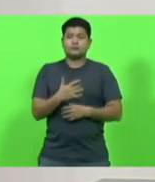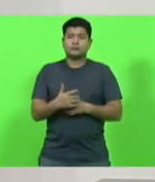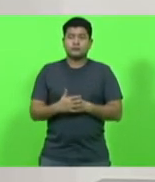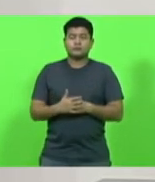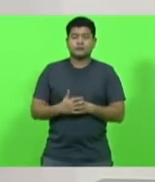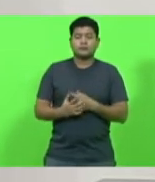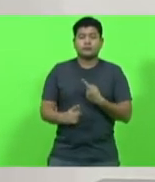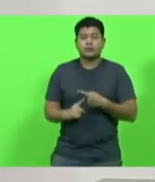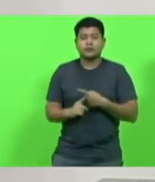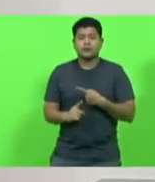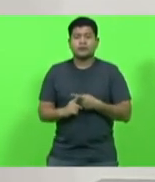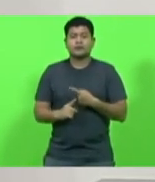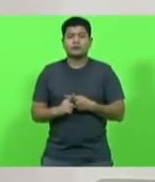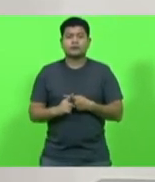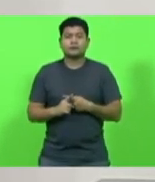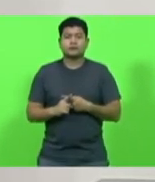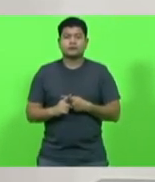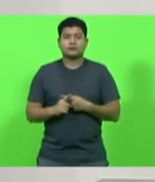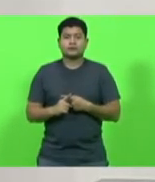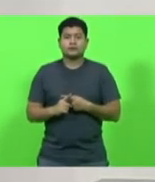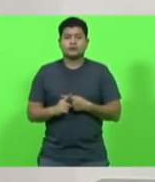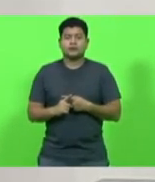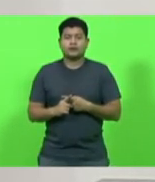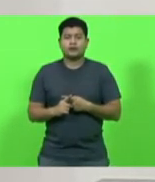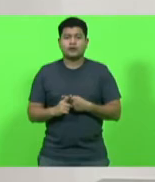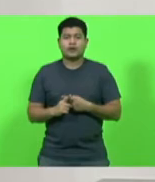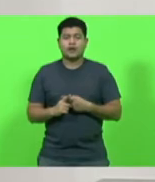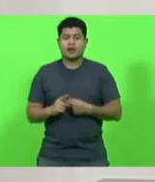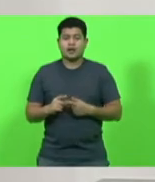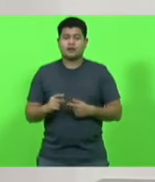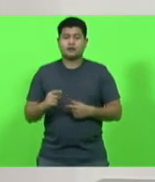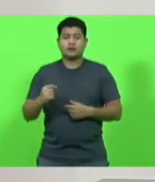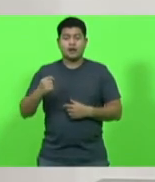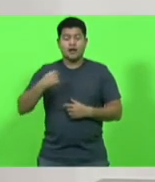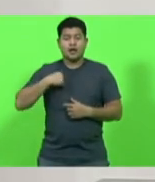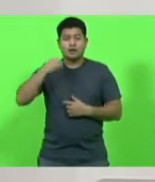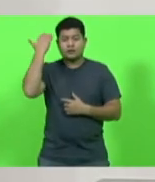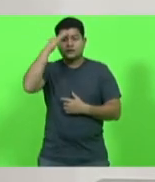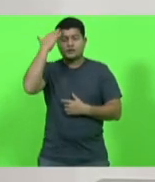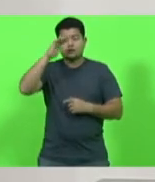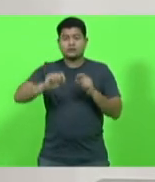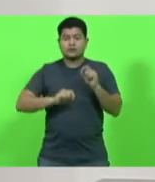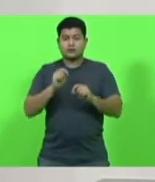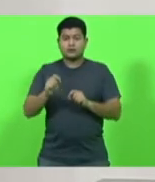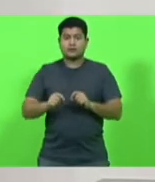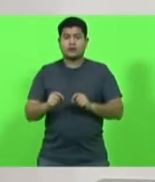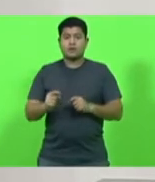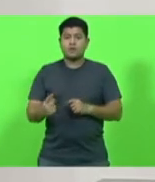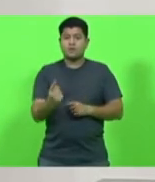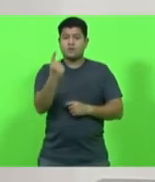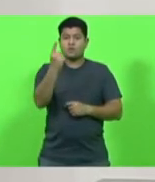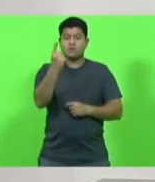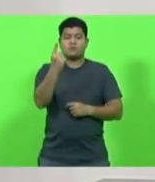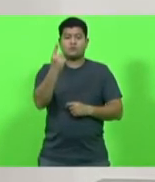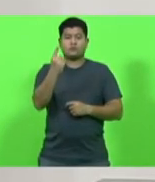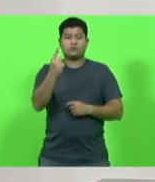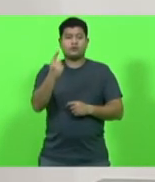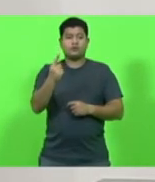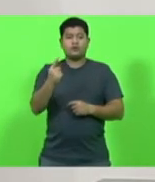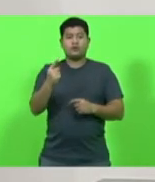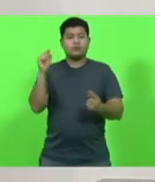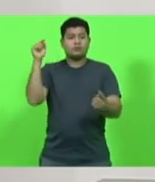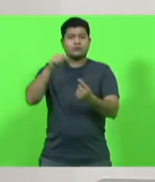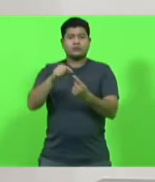Porque, no meu ver, existe um único sentido e uma única razão que nos